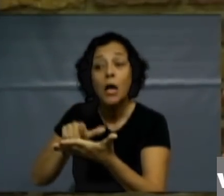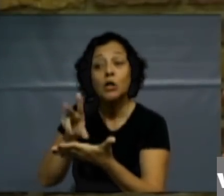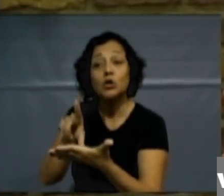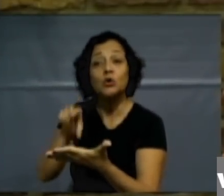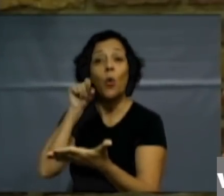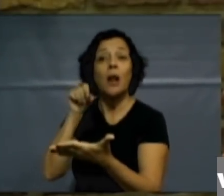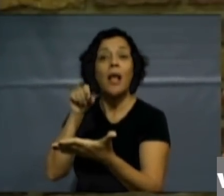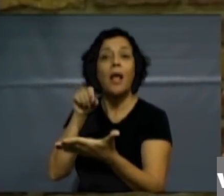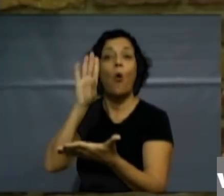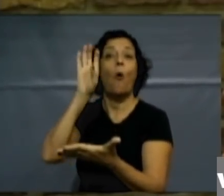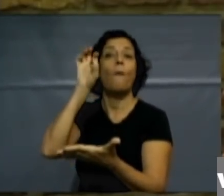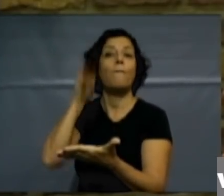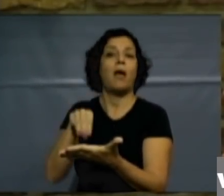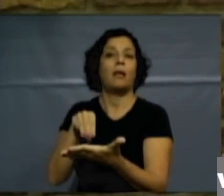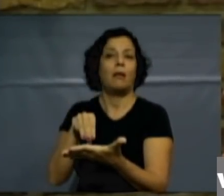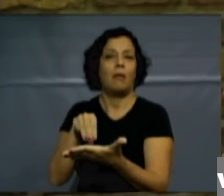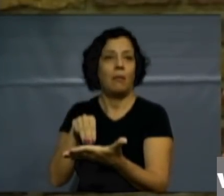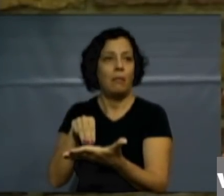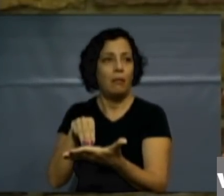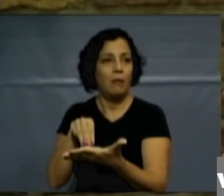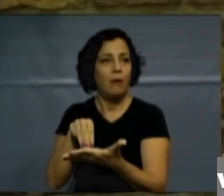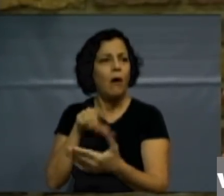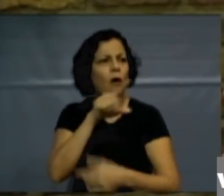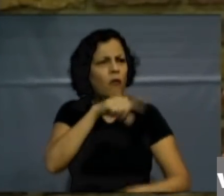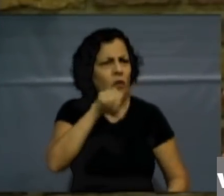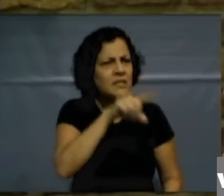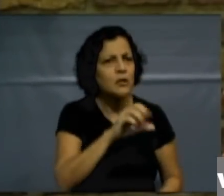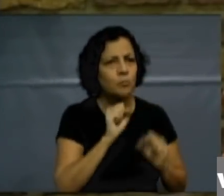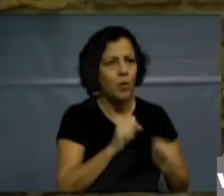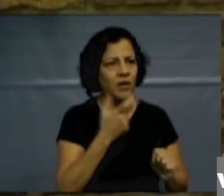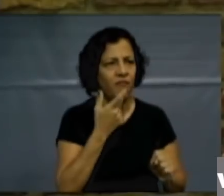ser bom? Alguém conhece alguma coisa meia boa?